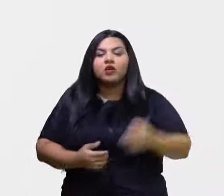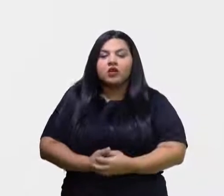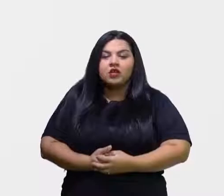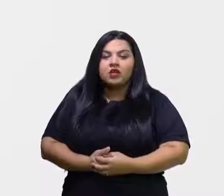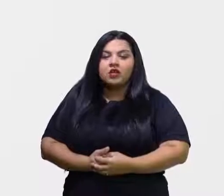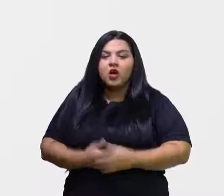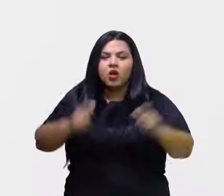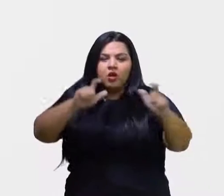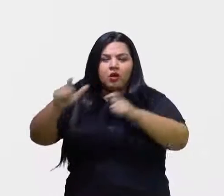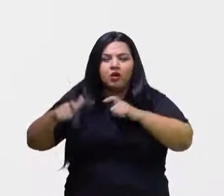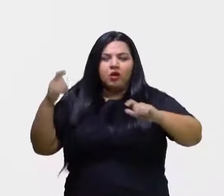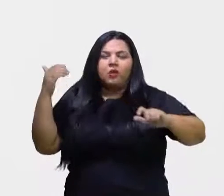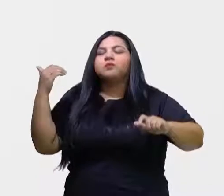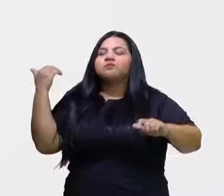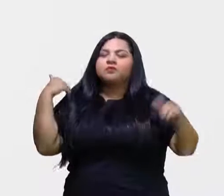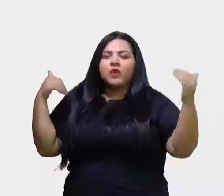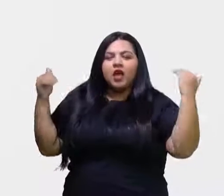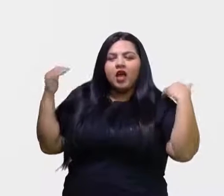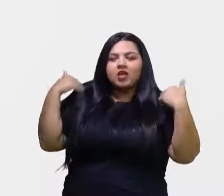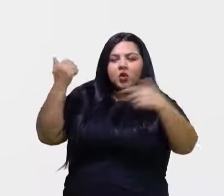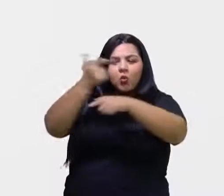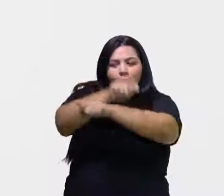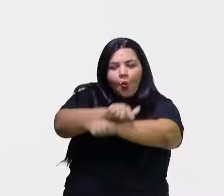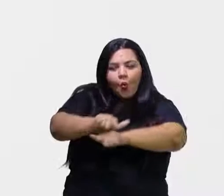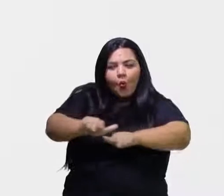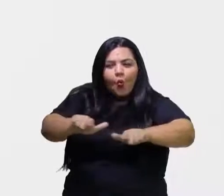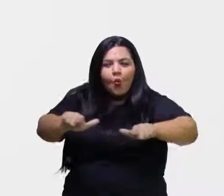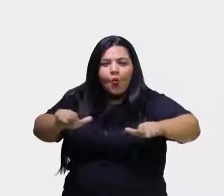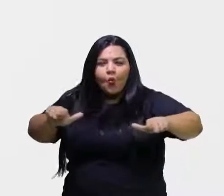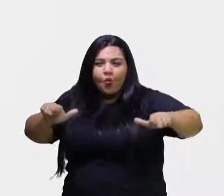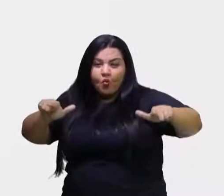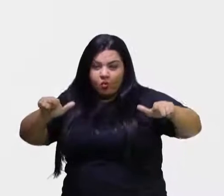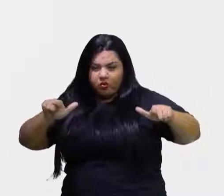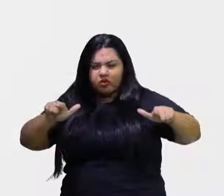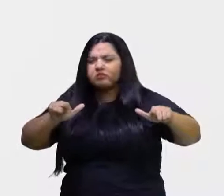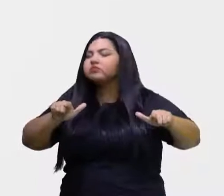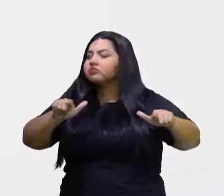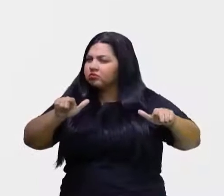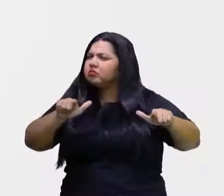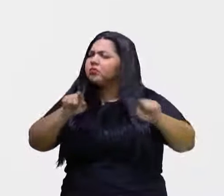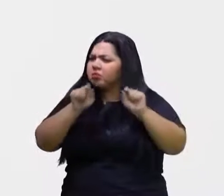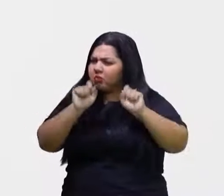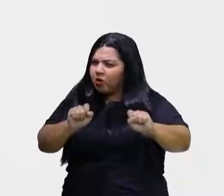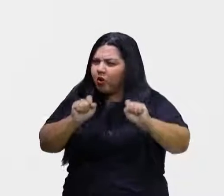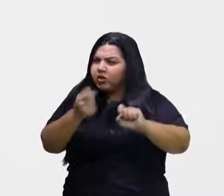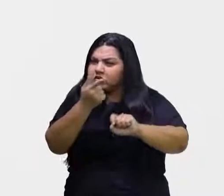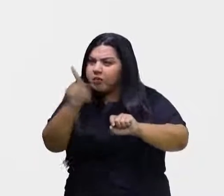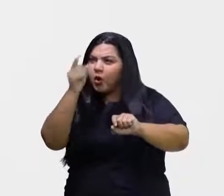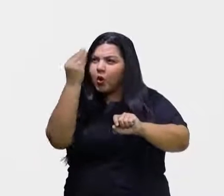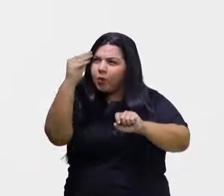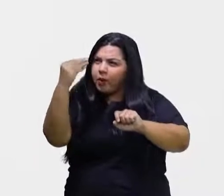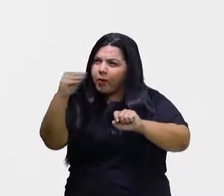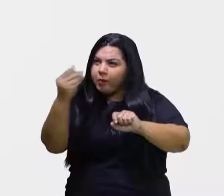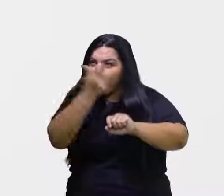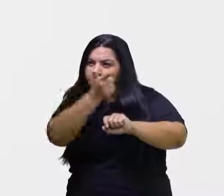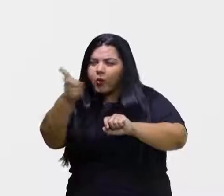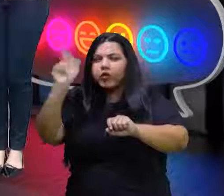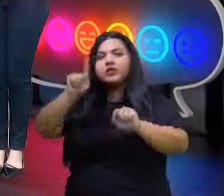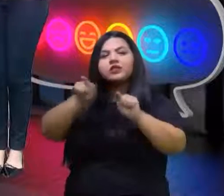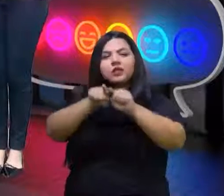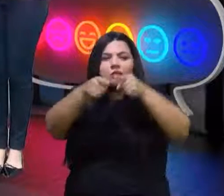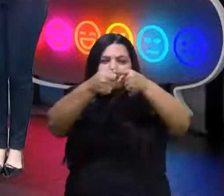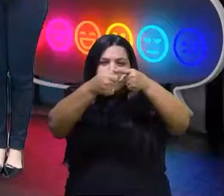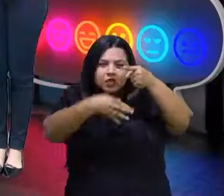local com passeio em deserto. Mas olha só, coloquem aí outras alternativas. Tem gente aí comentando no